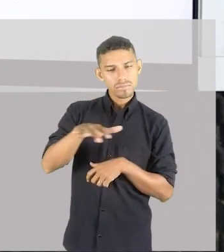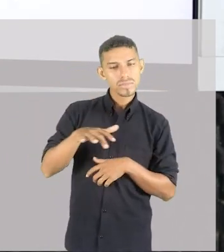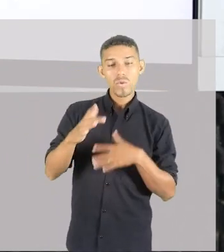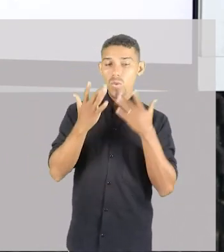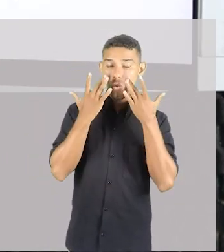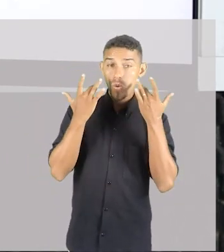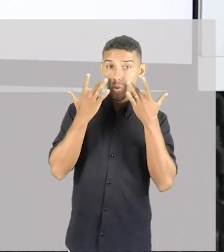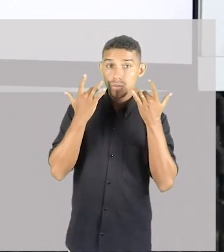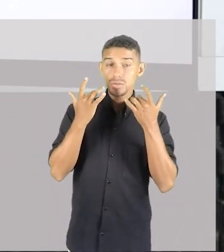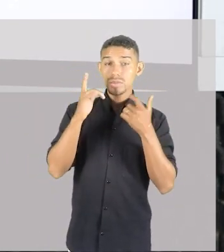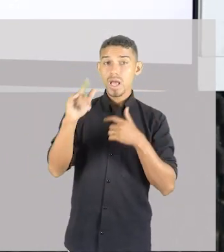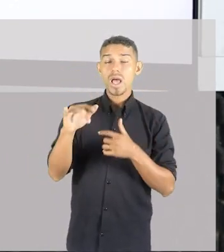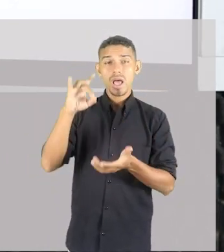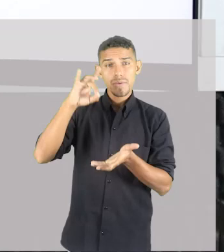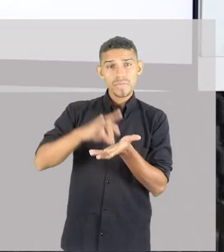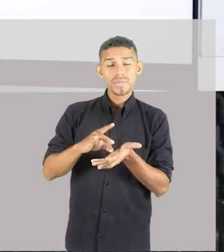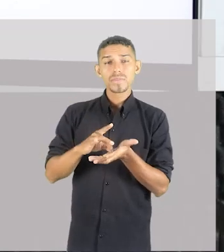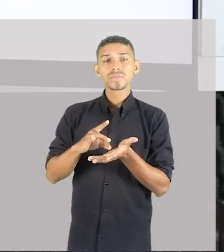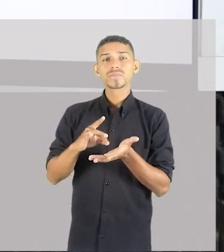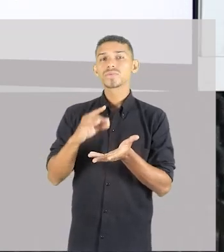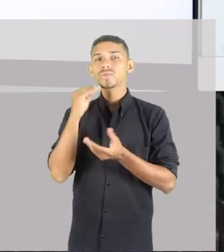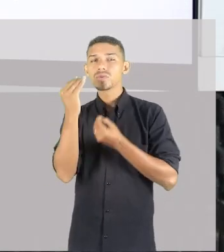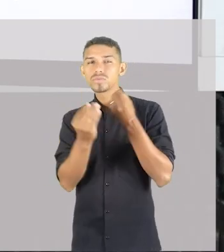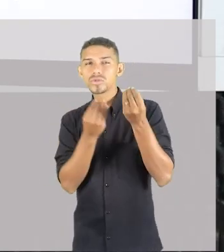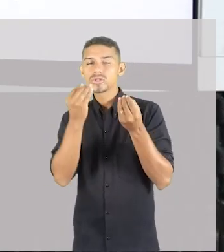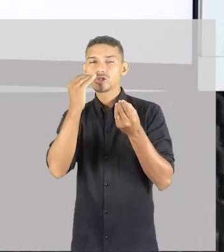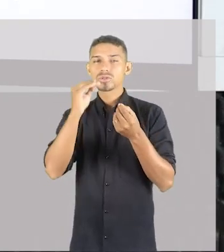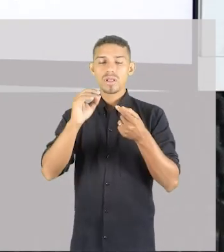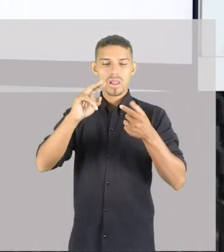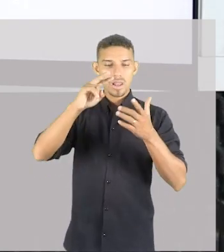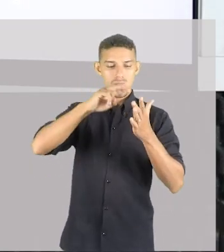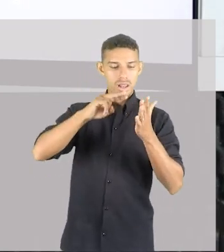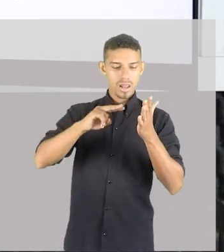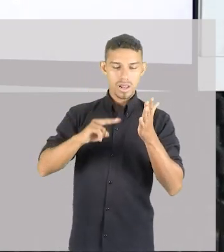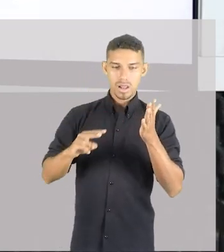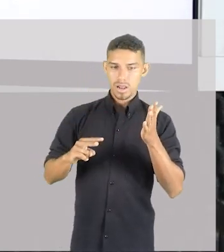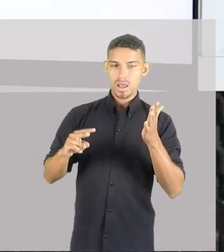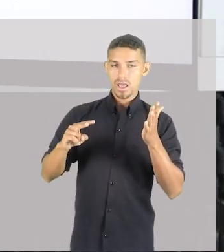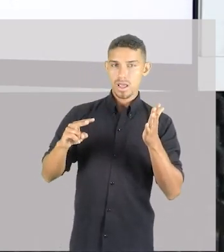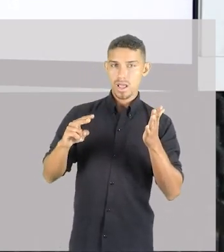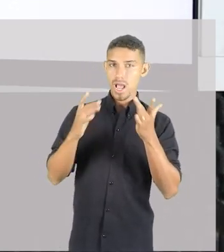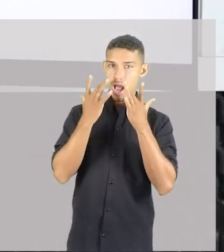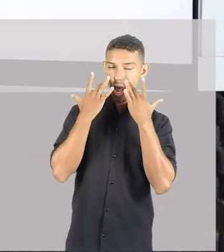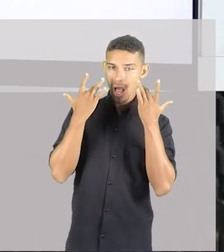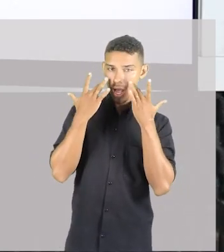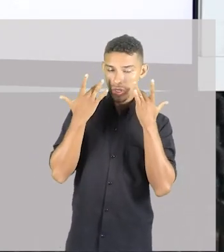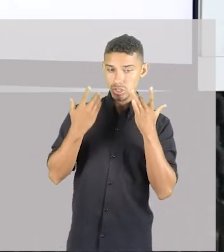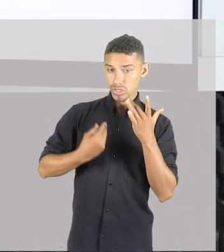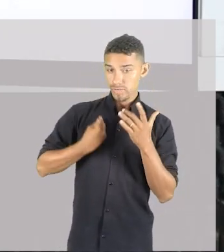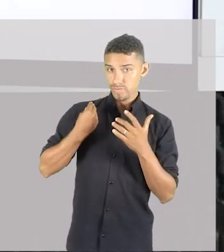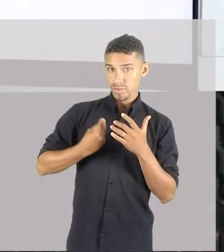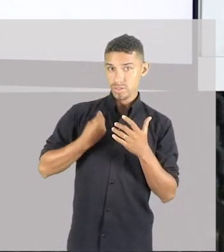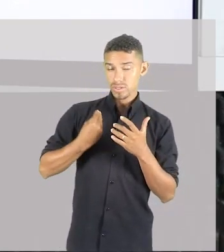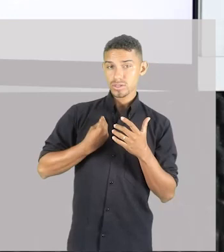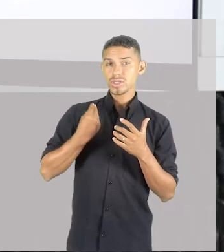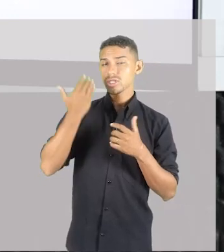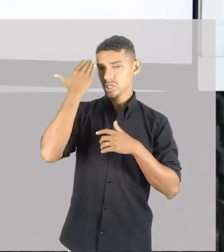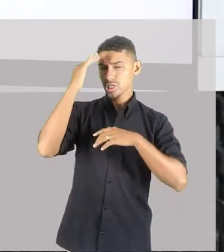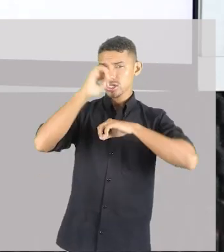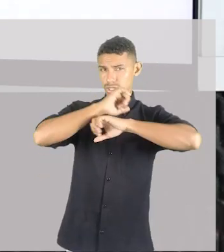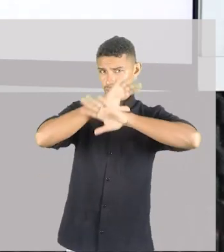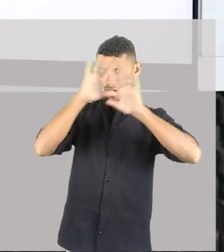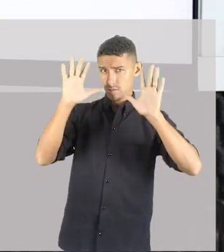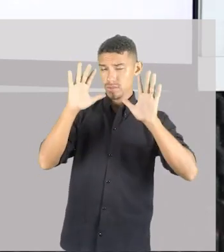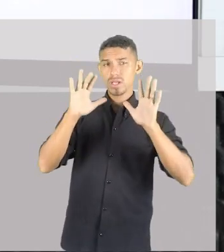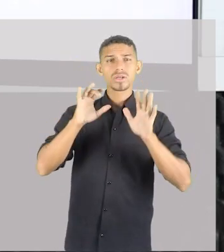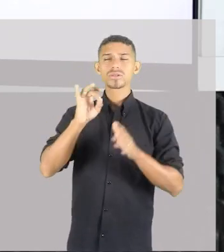do artista é a forma como a gente chama de ler a própria arte, ler a própria vida e se entender. E eu não estou falando